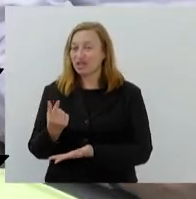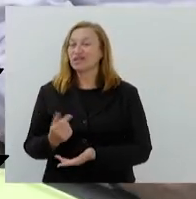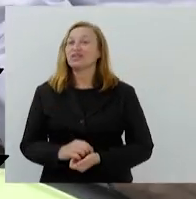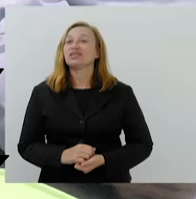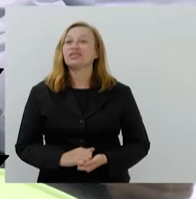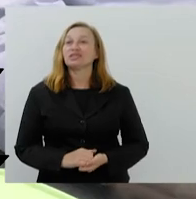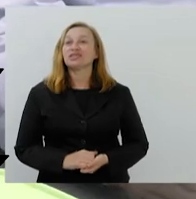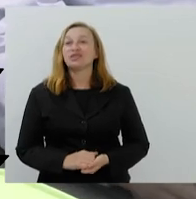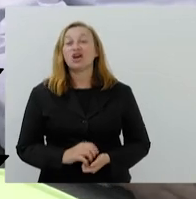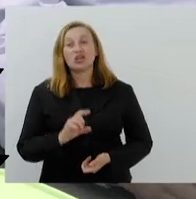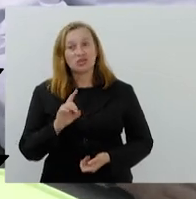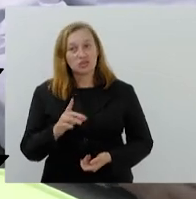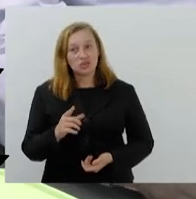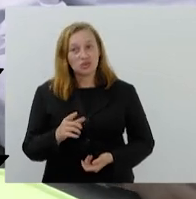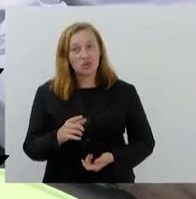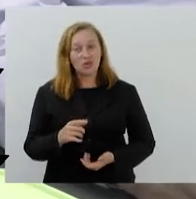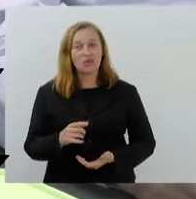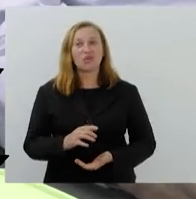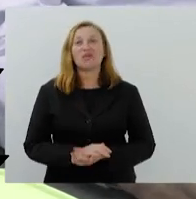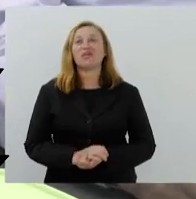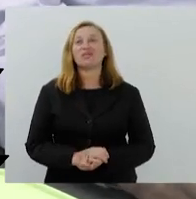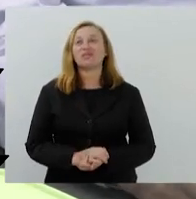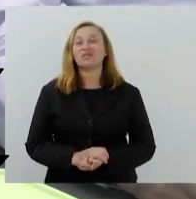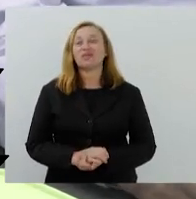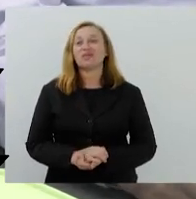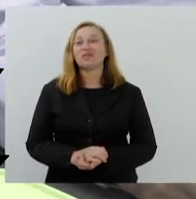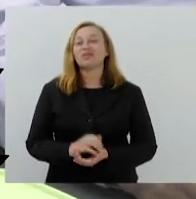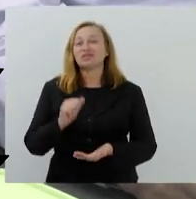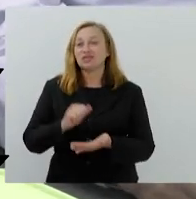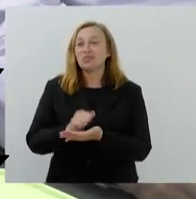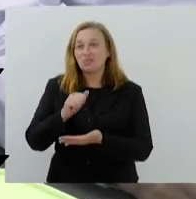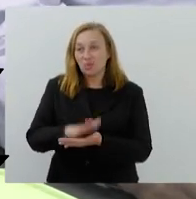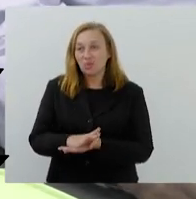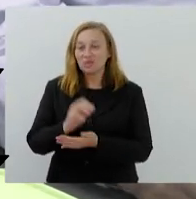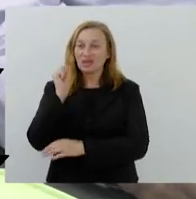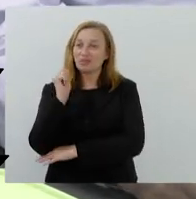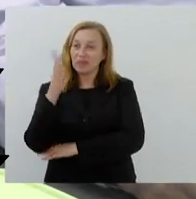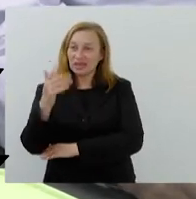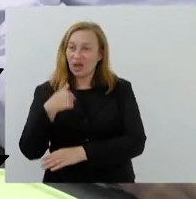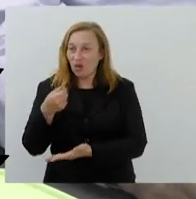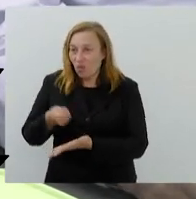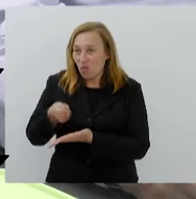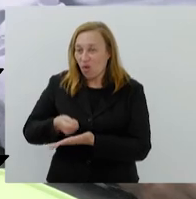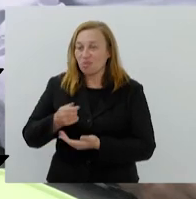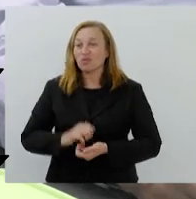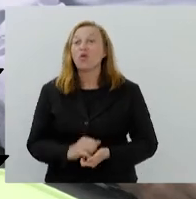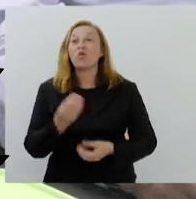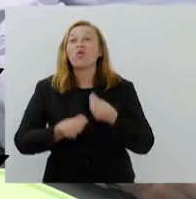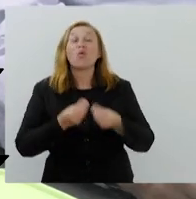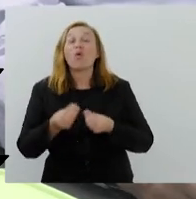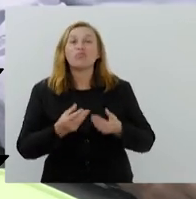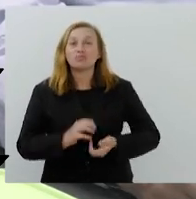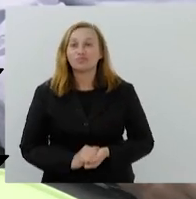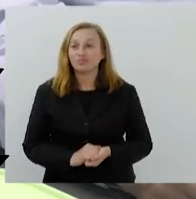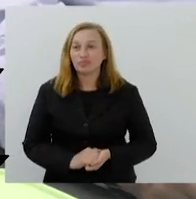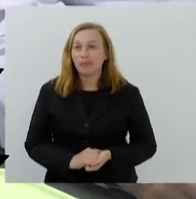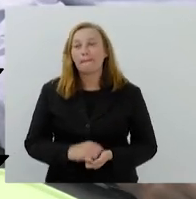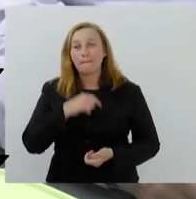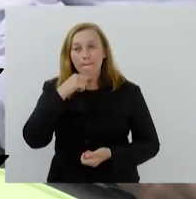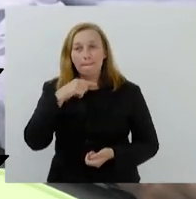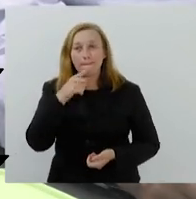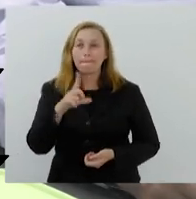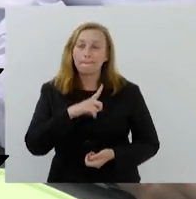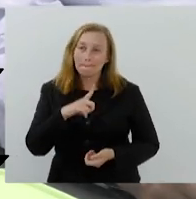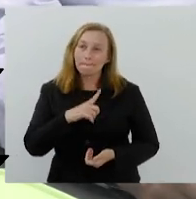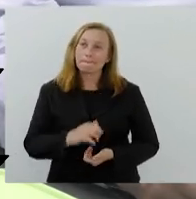Só se for de multas ambientais. Entendeu, deputado Vinícius? Como é que fica aí? São dúvidas só,